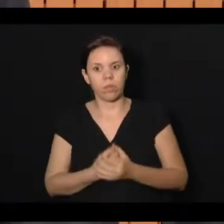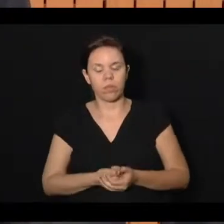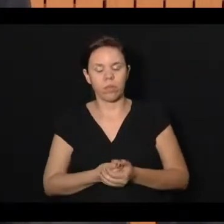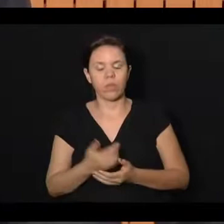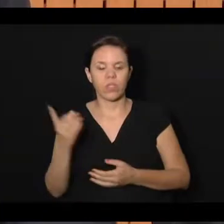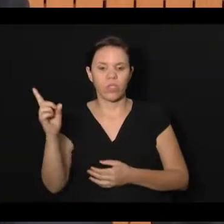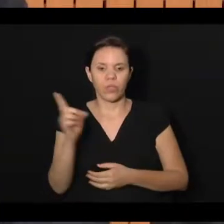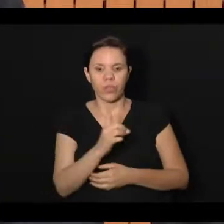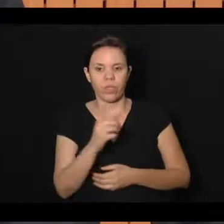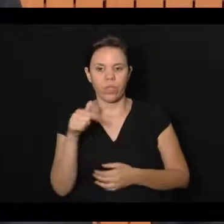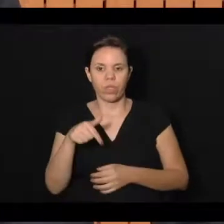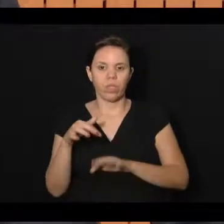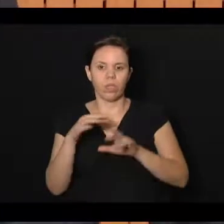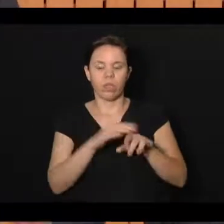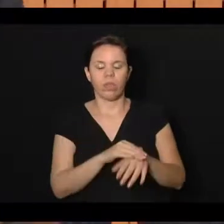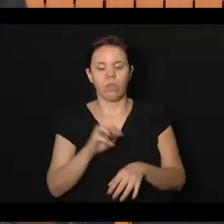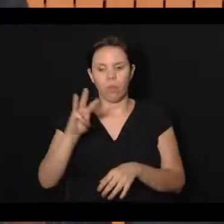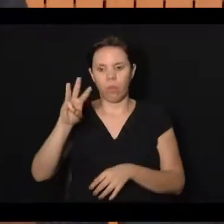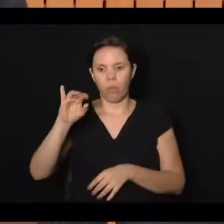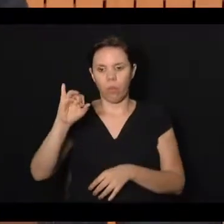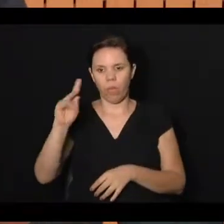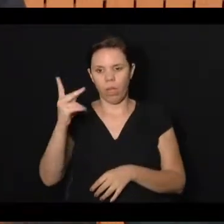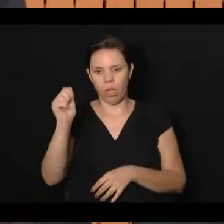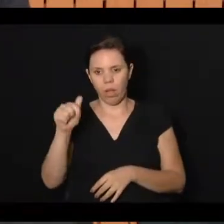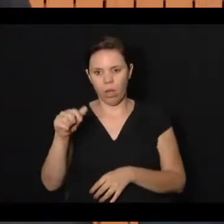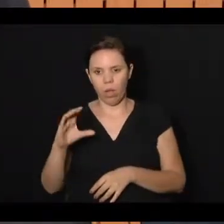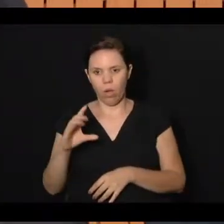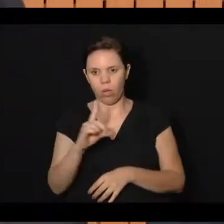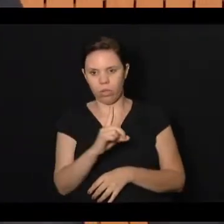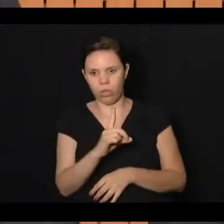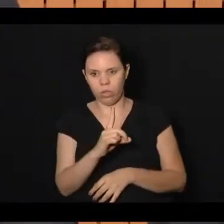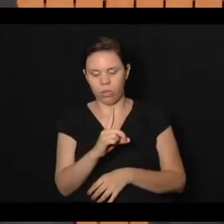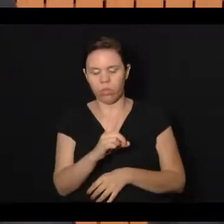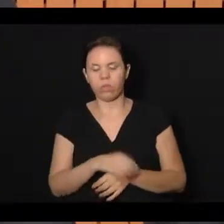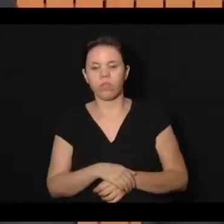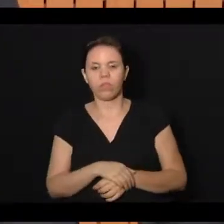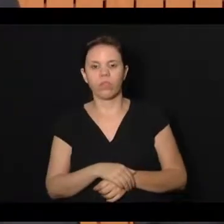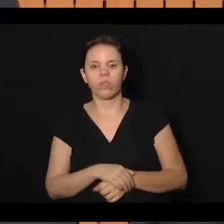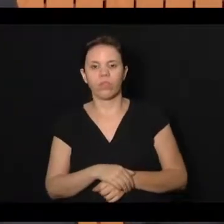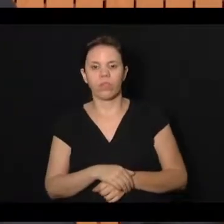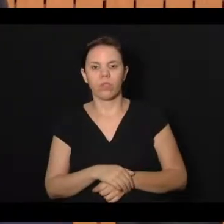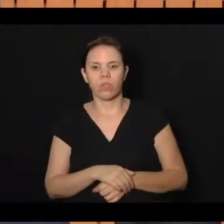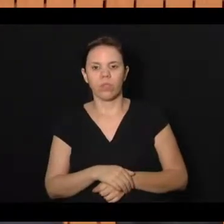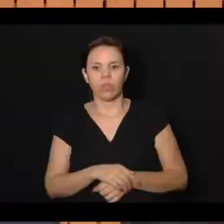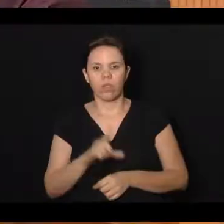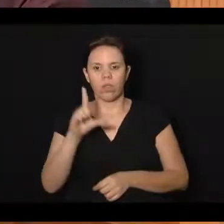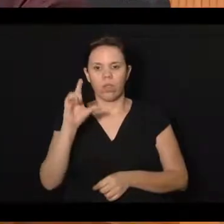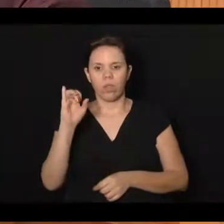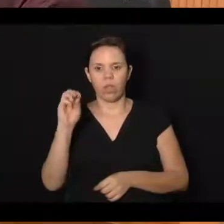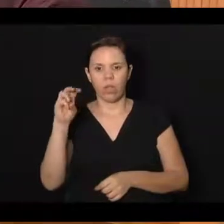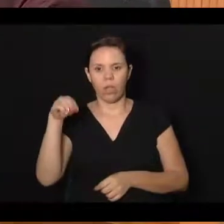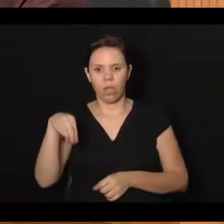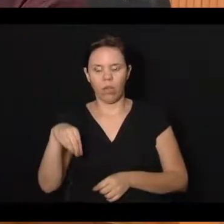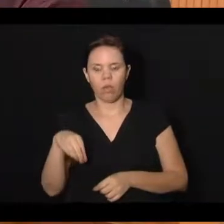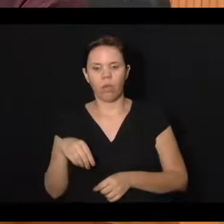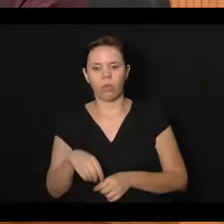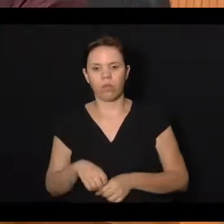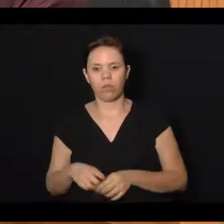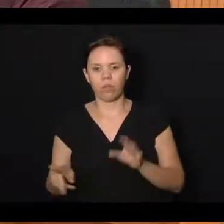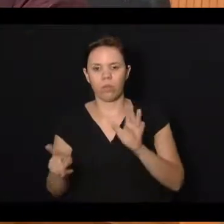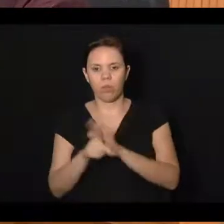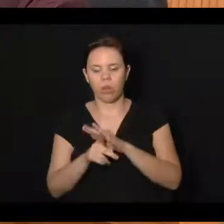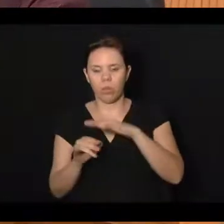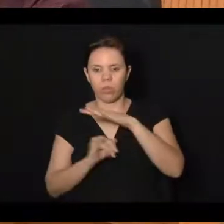aqui a william que o coordenador de média complexidade ao lincon que o gerador de